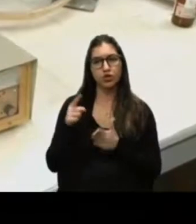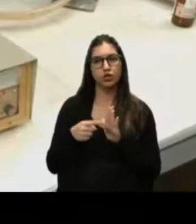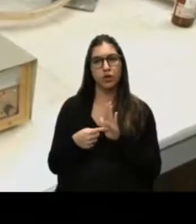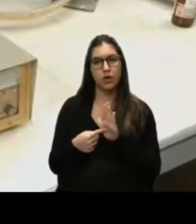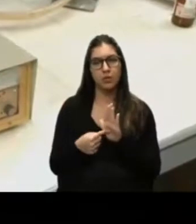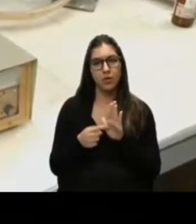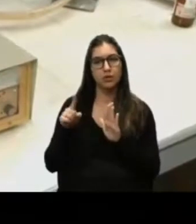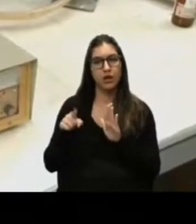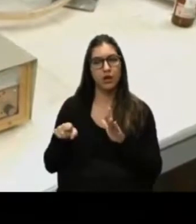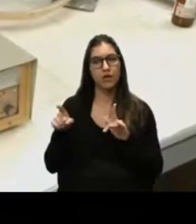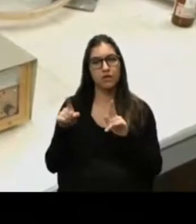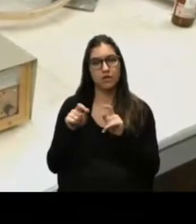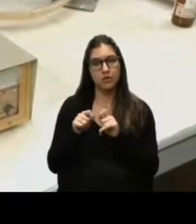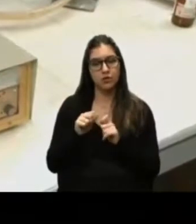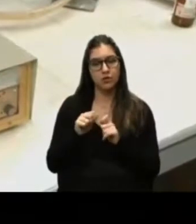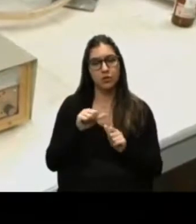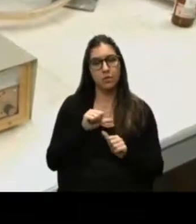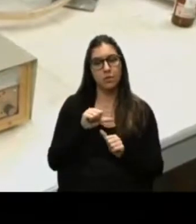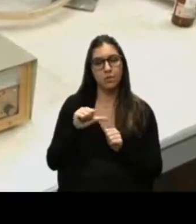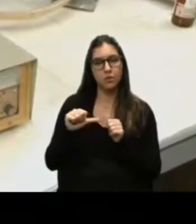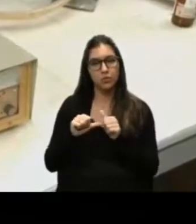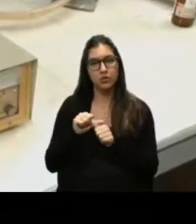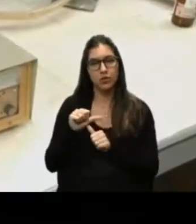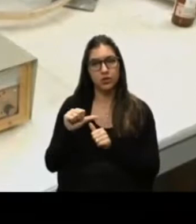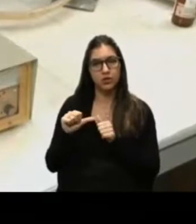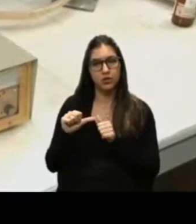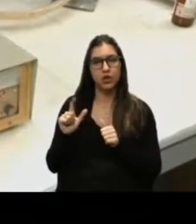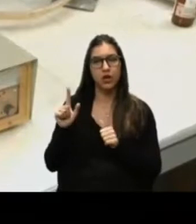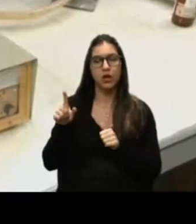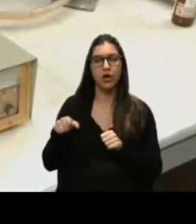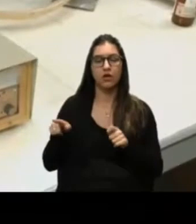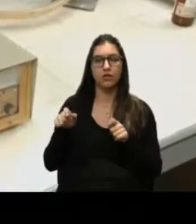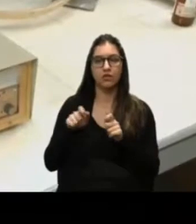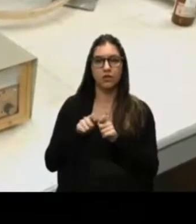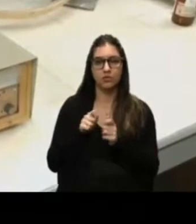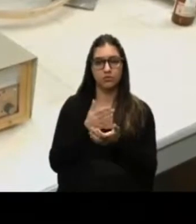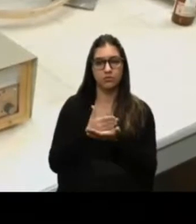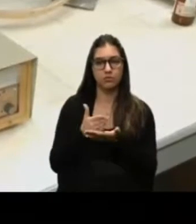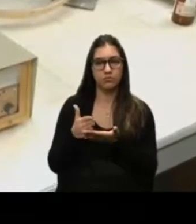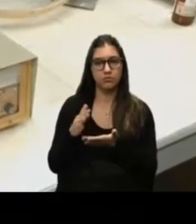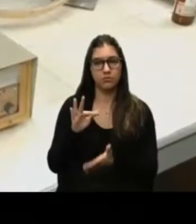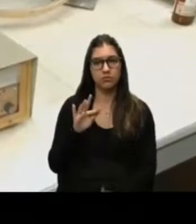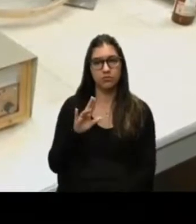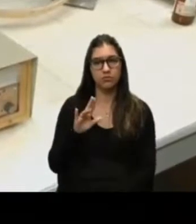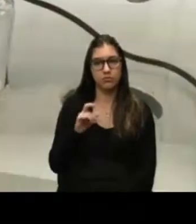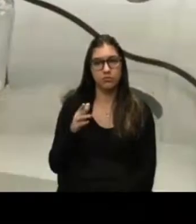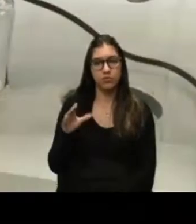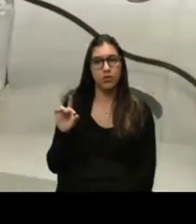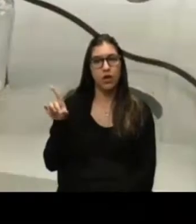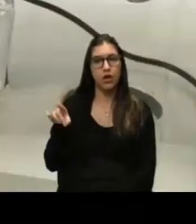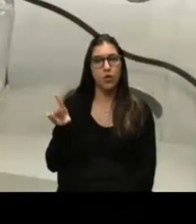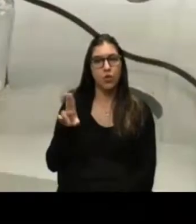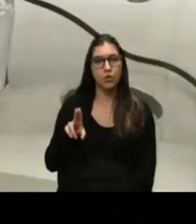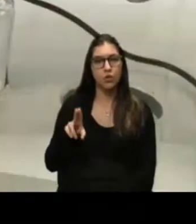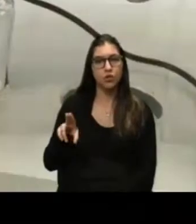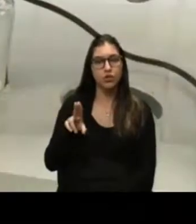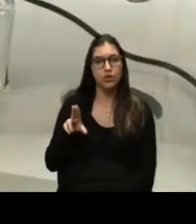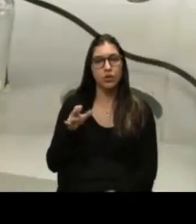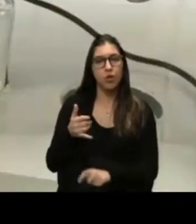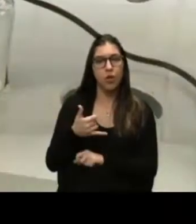onde é feito a mudança de fase, onde é feita a determinação do ponto de fusão. Então, ele utiliza uma fase de óleo